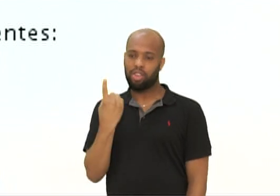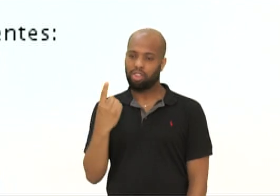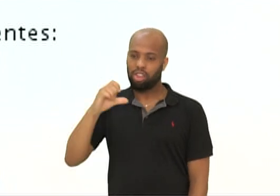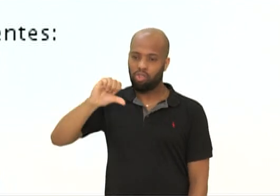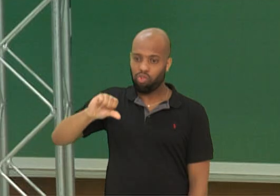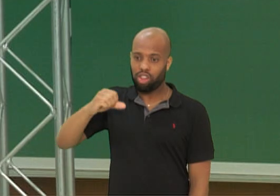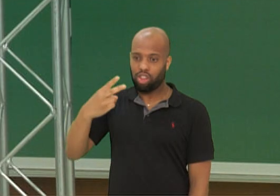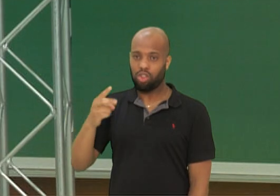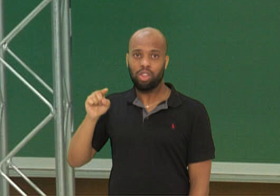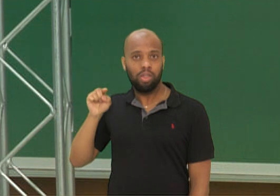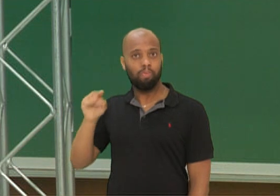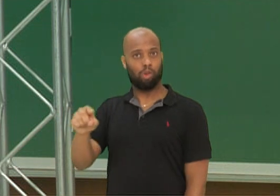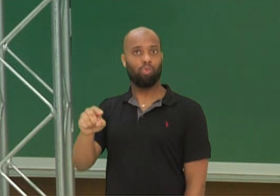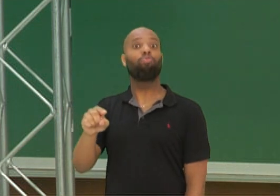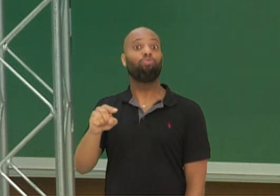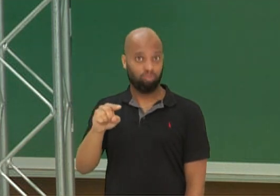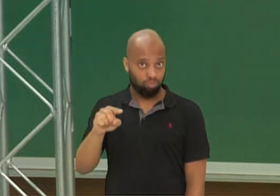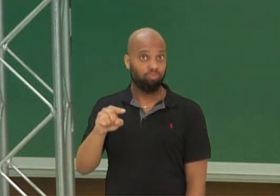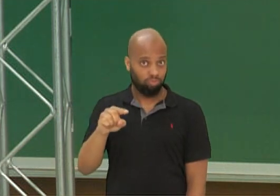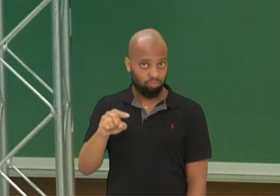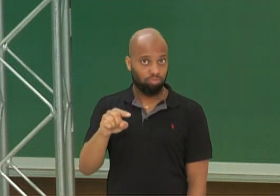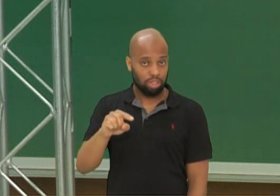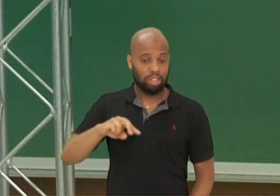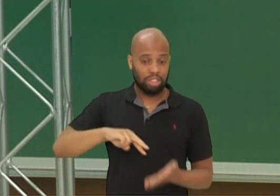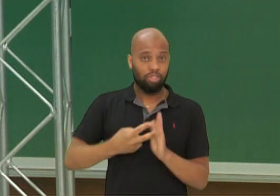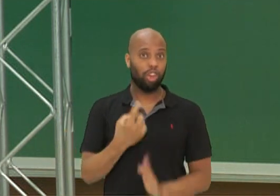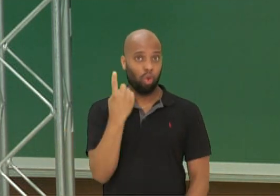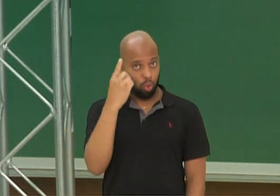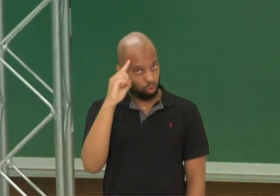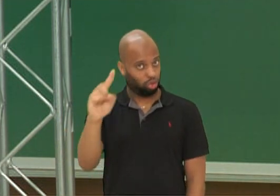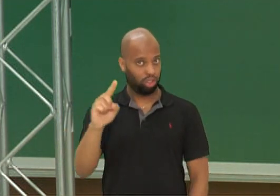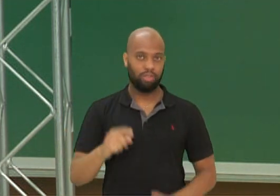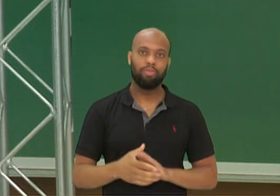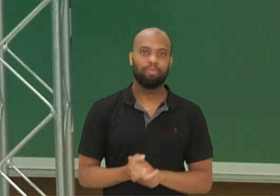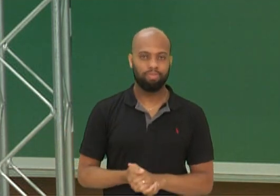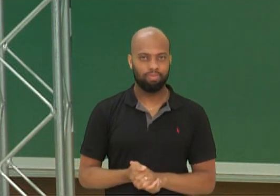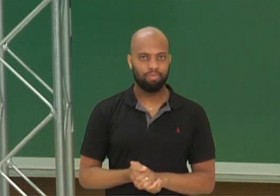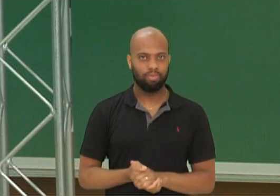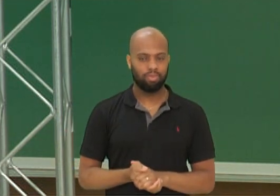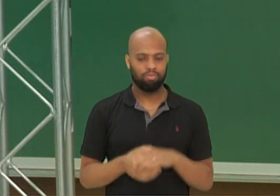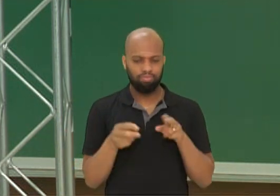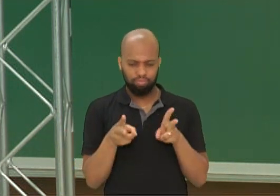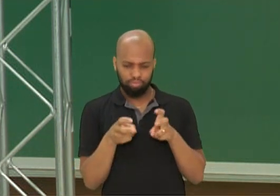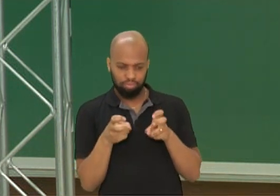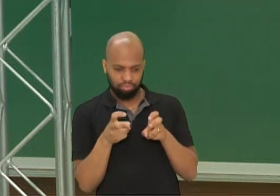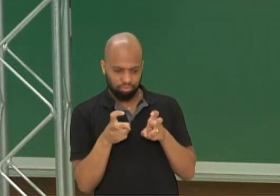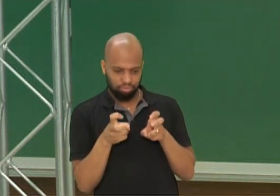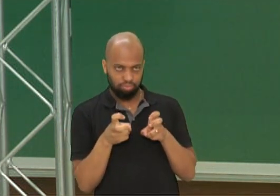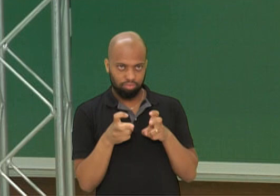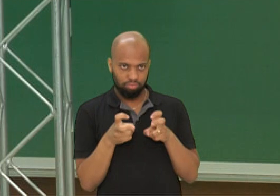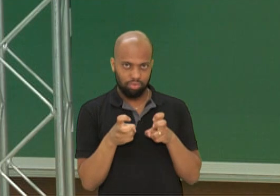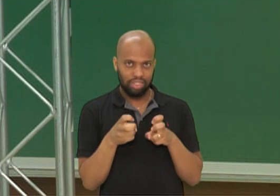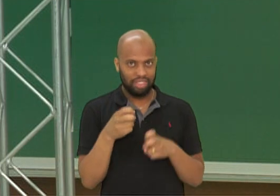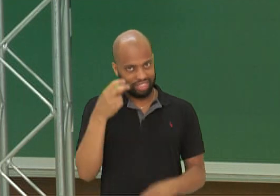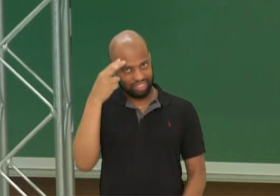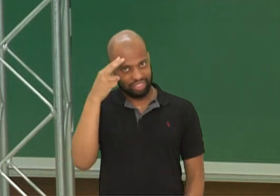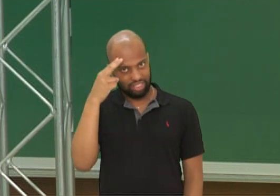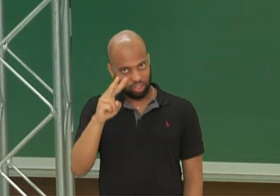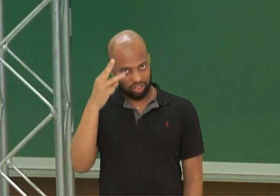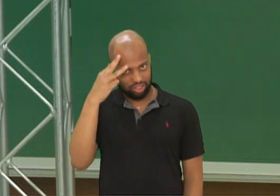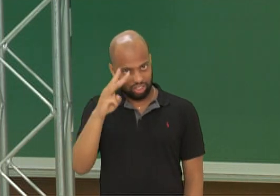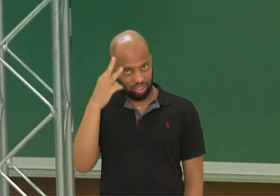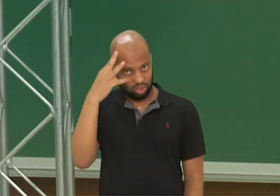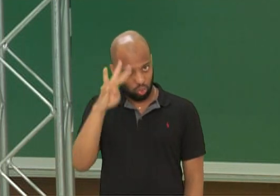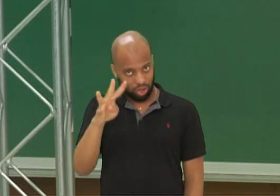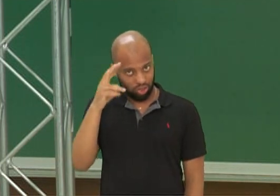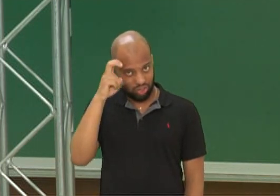8.192.000 em 24 horas. Ou seja, em um dia, né, de observação. Já pensou 3, 4, 5 dias?